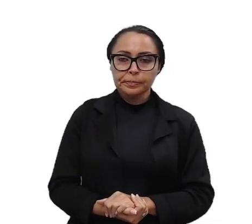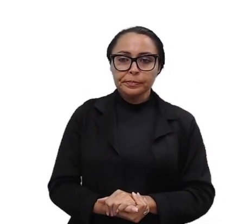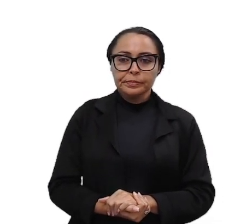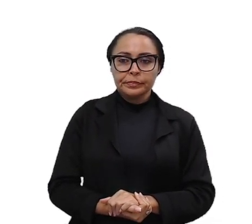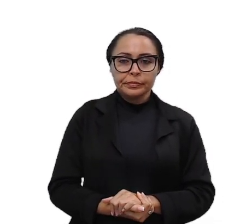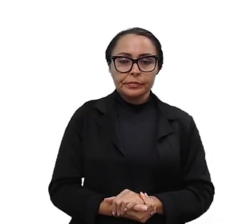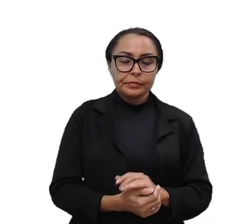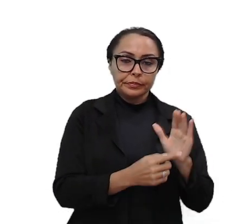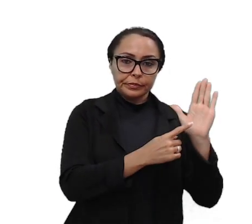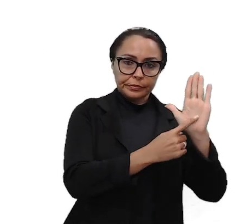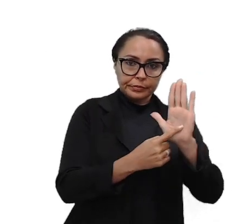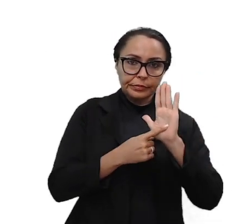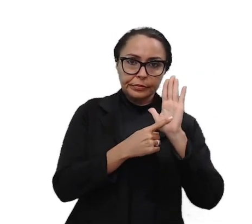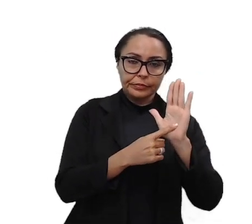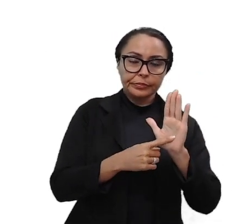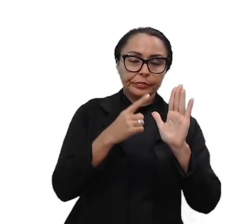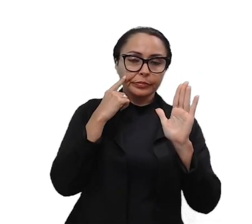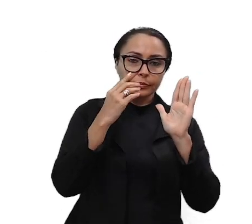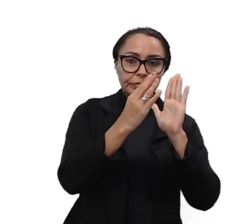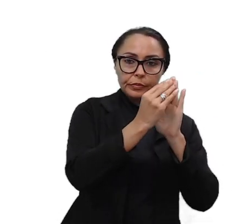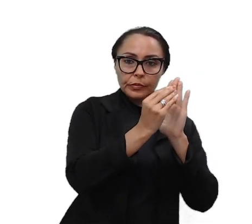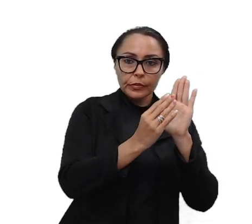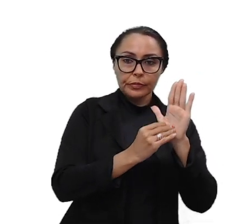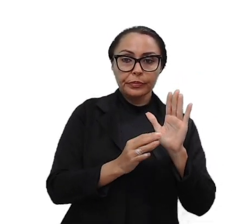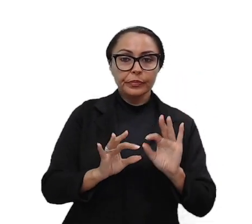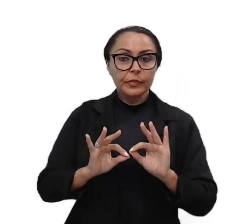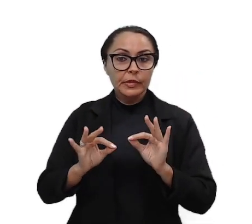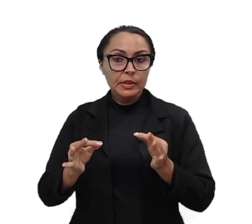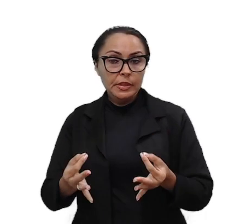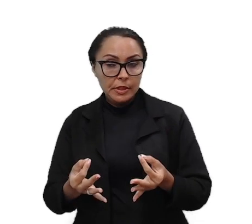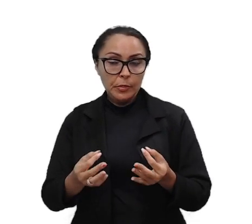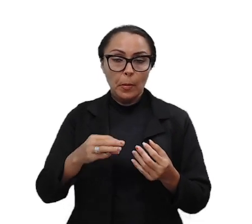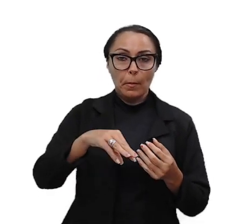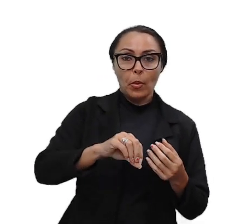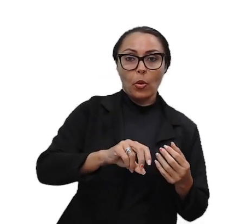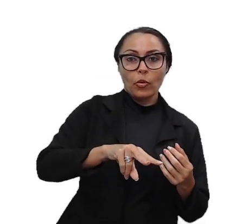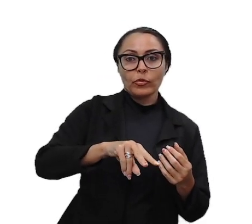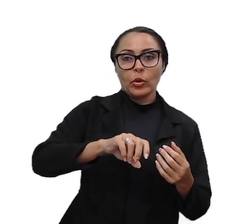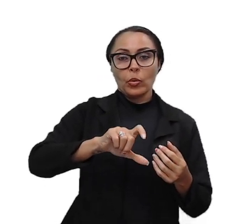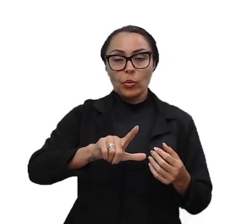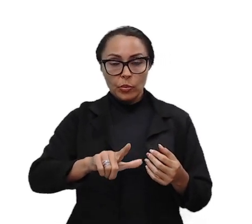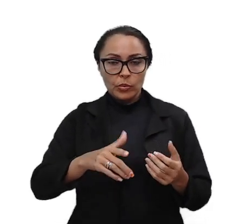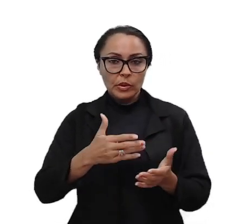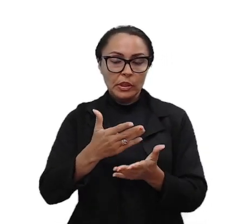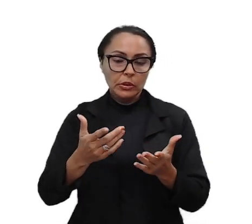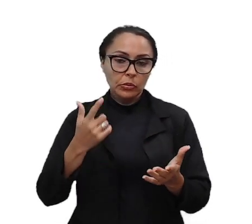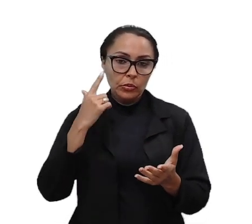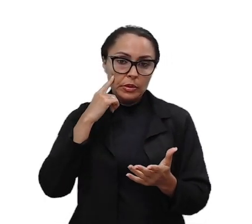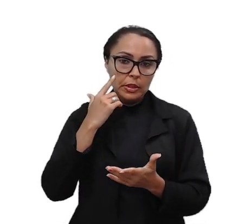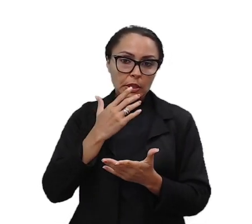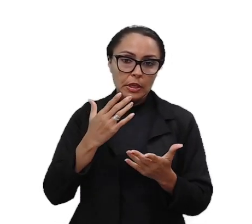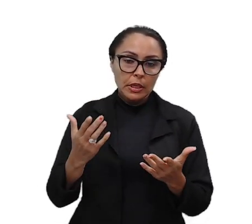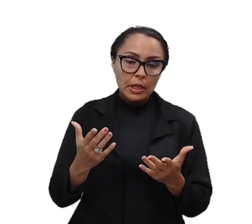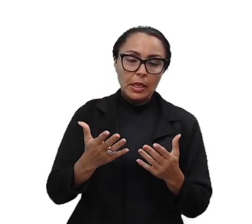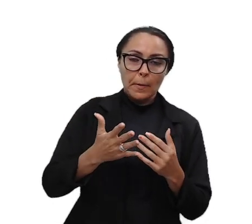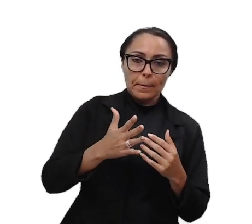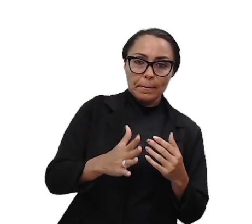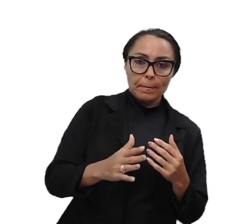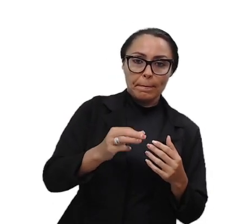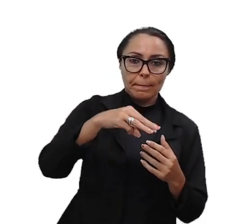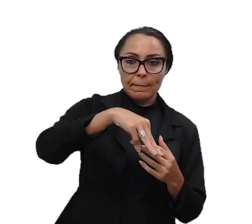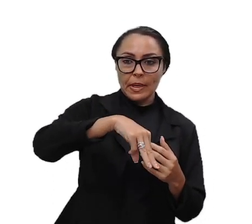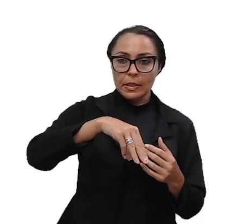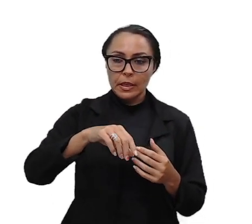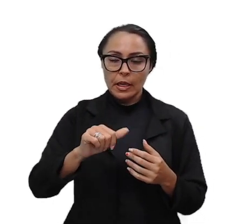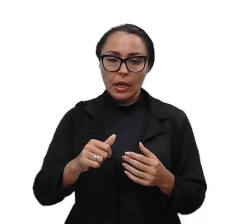Aqui eu apresento para vocês o modelo da média móvel simples. A média móvel simples consiste na média aritmética dos